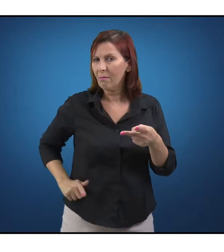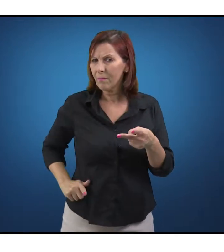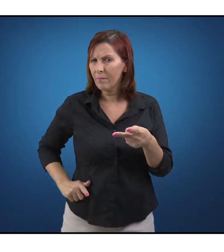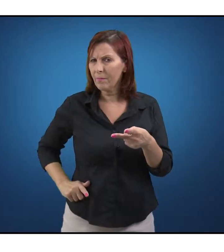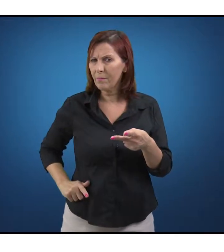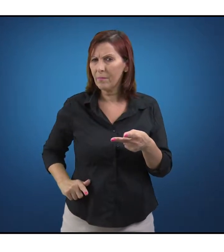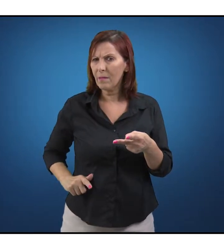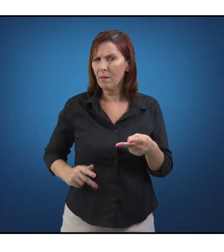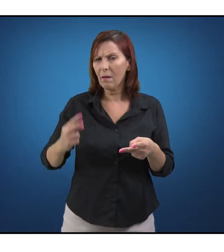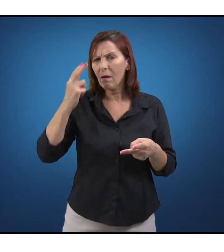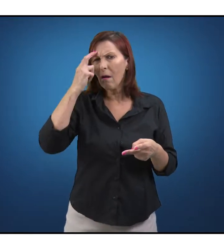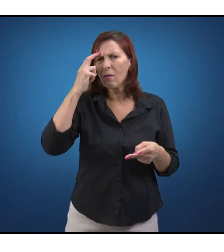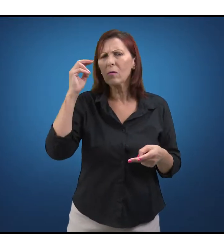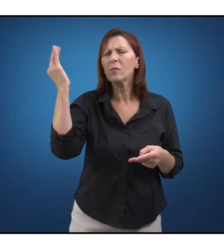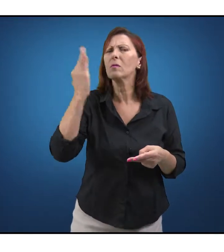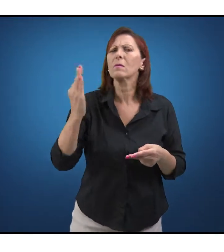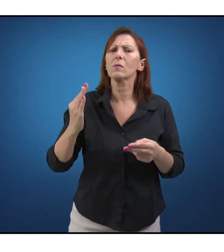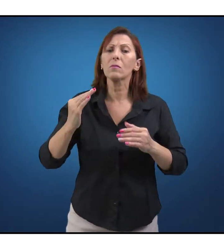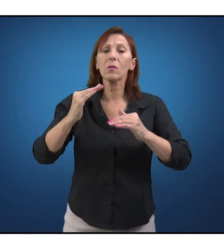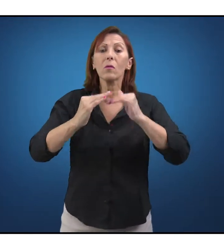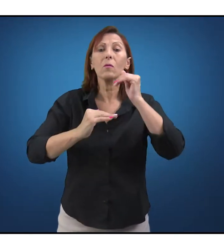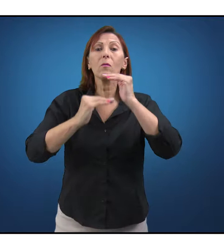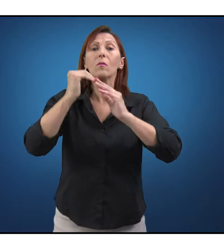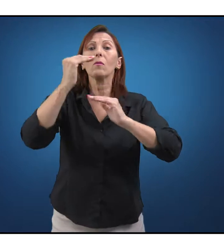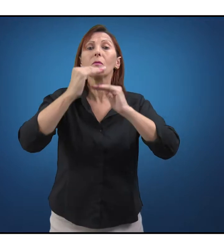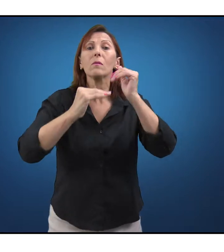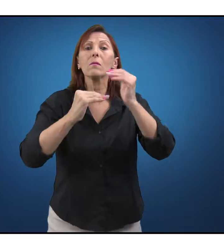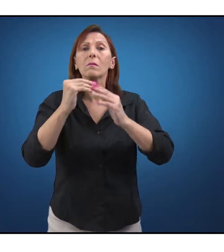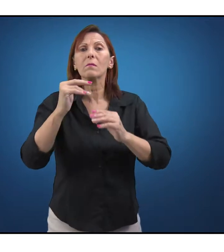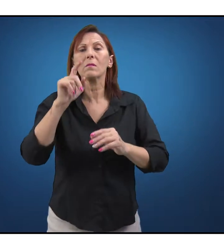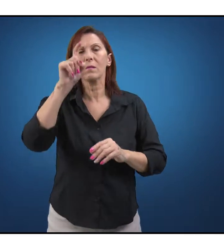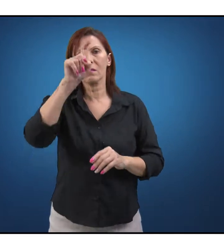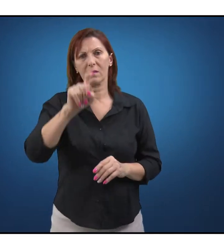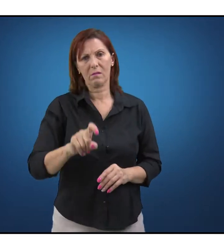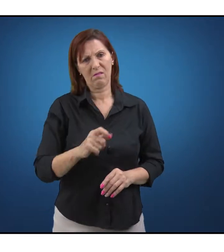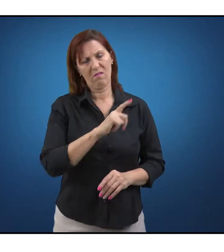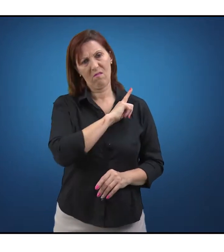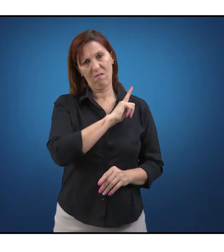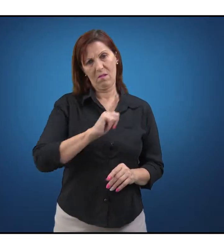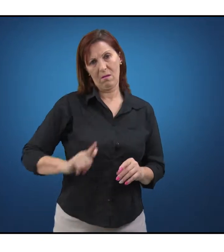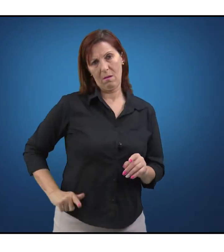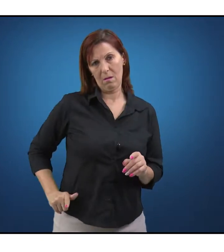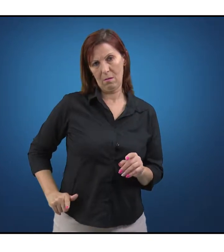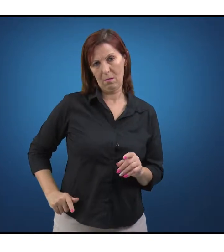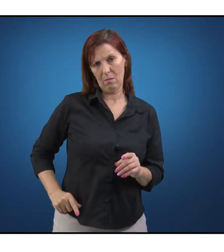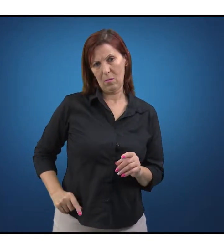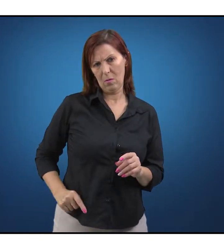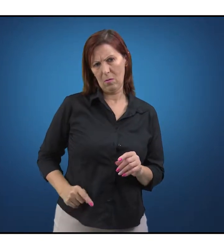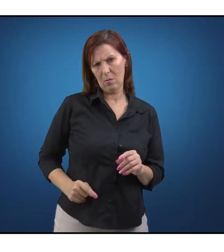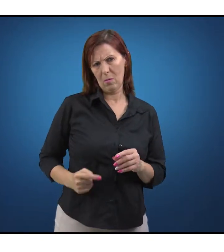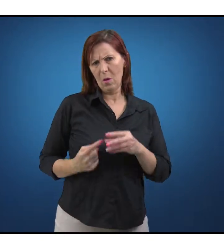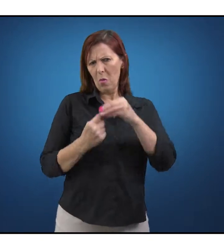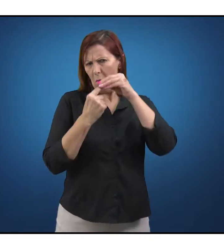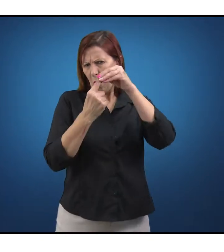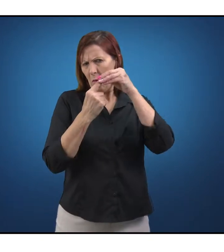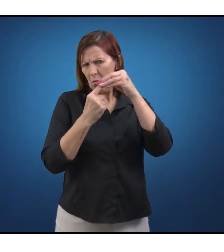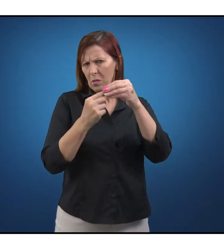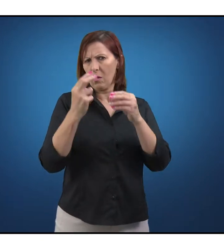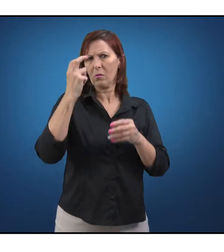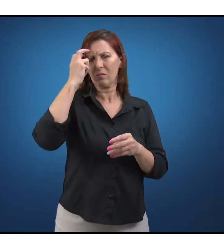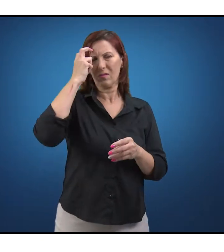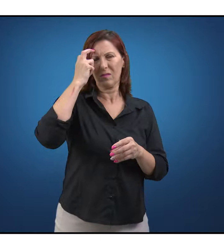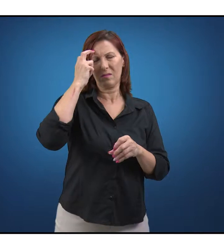cultura brasileira não se constituiu em ser governada por uma cultura de